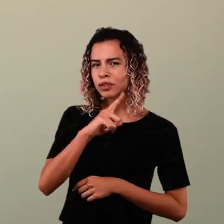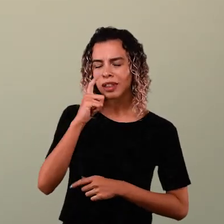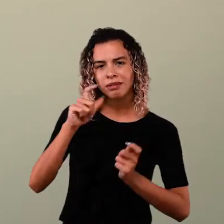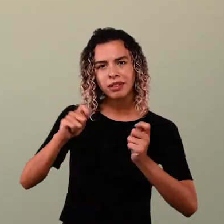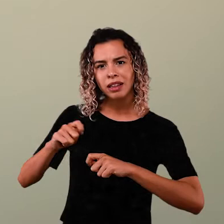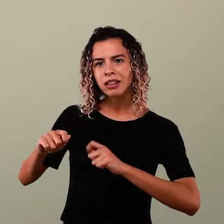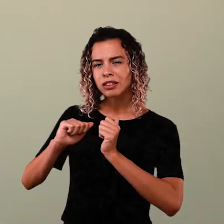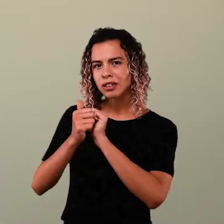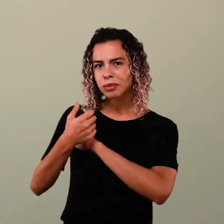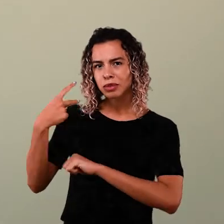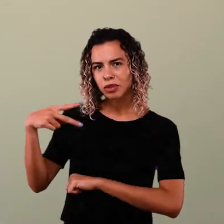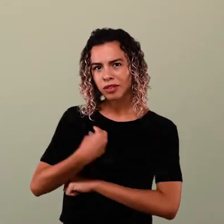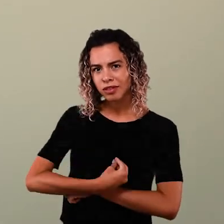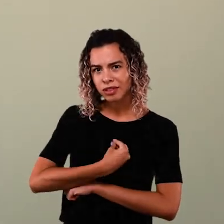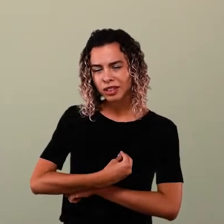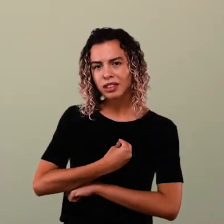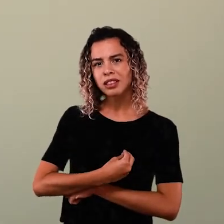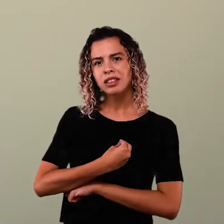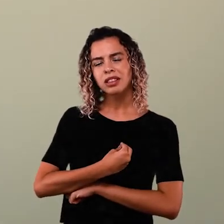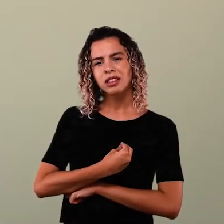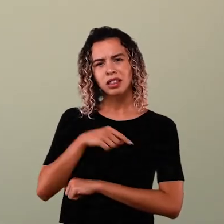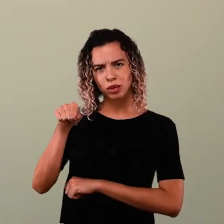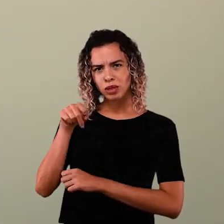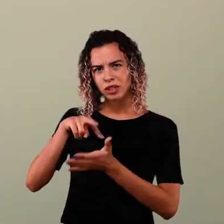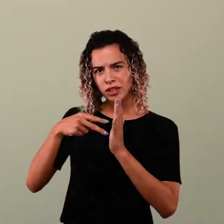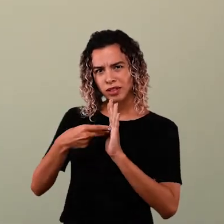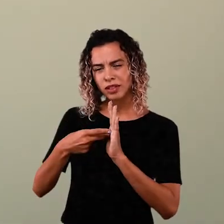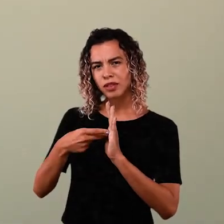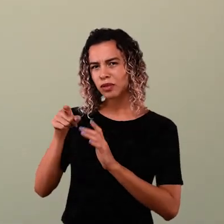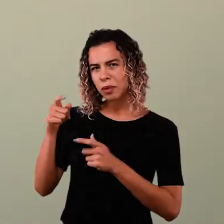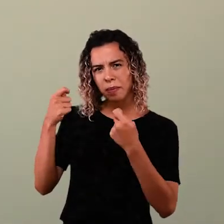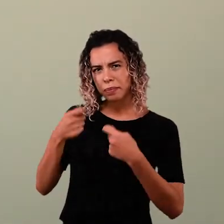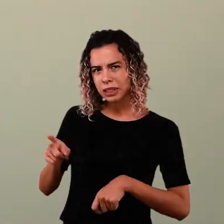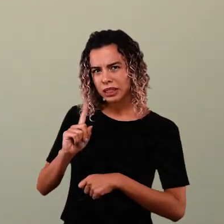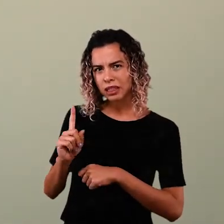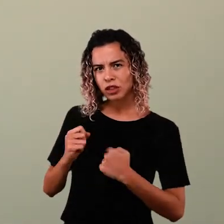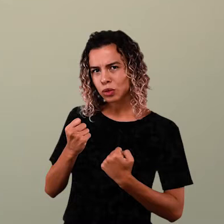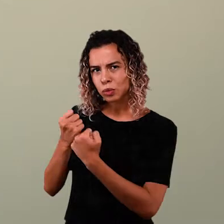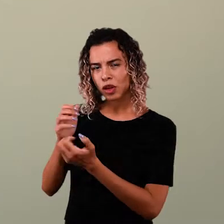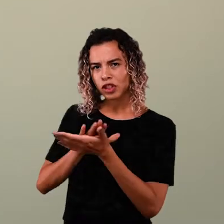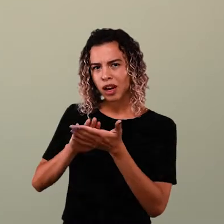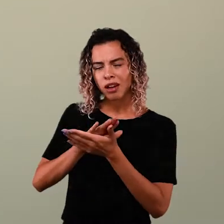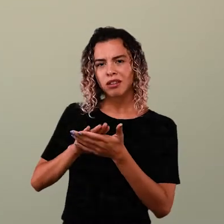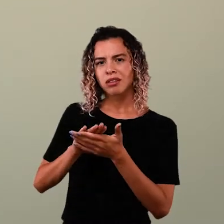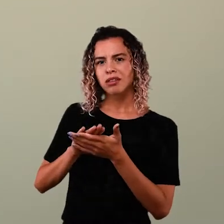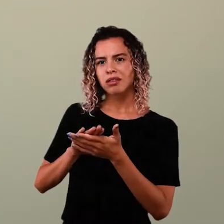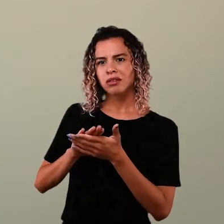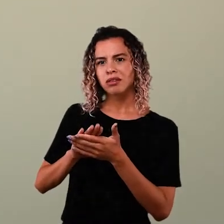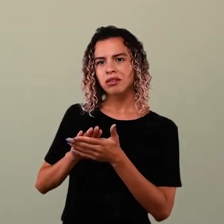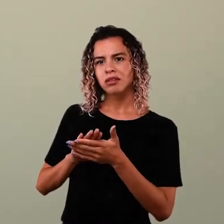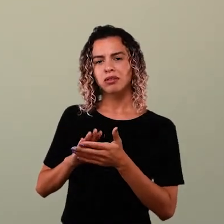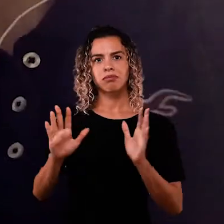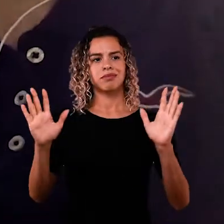consegue fazer todas essas adaptações na sua vida. Isso significa que você já não precisa mais de suporte? Significa que você